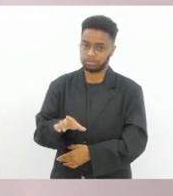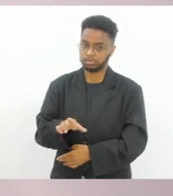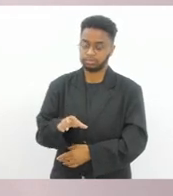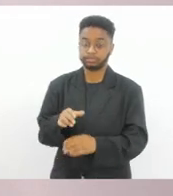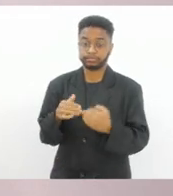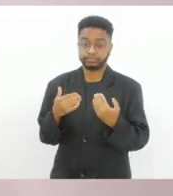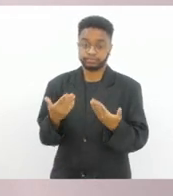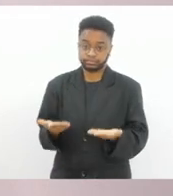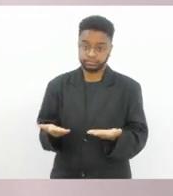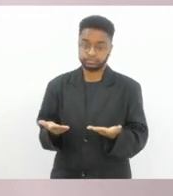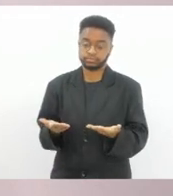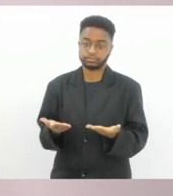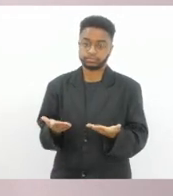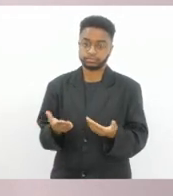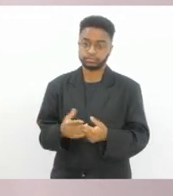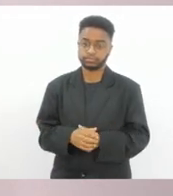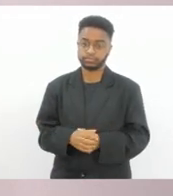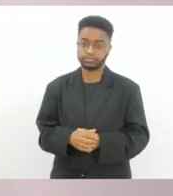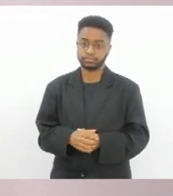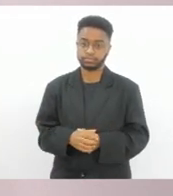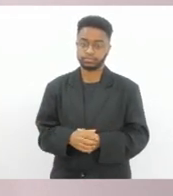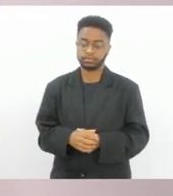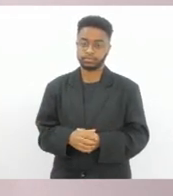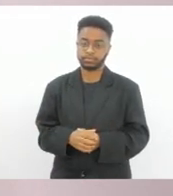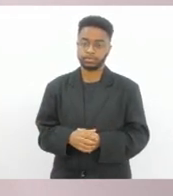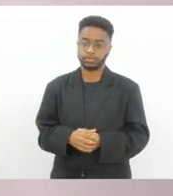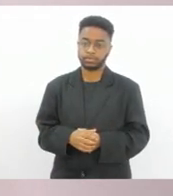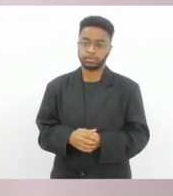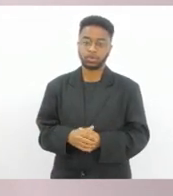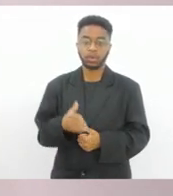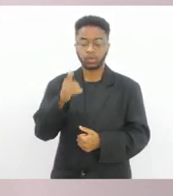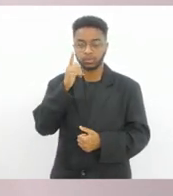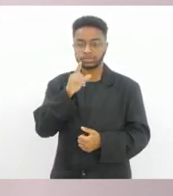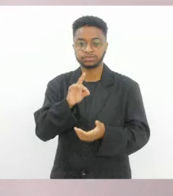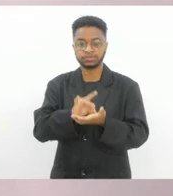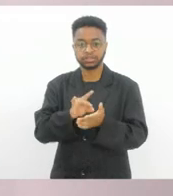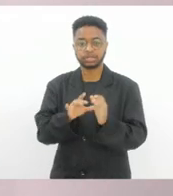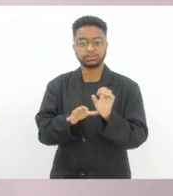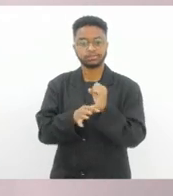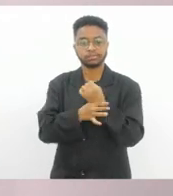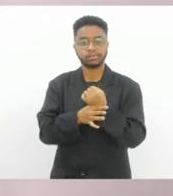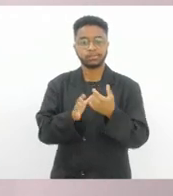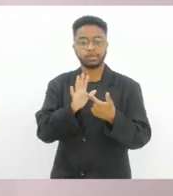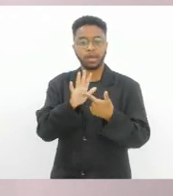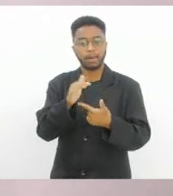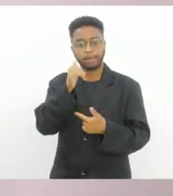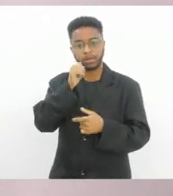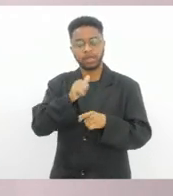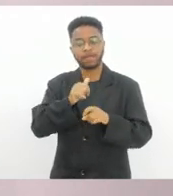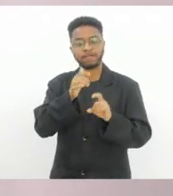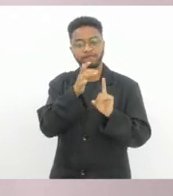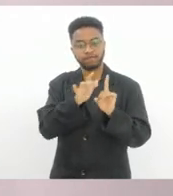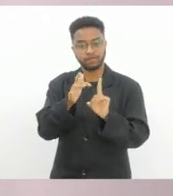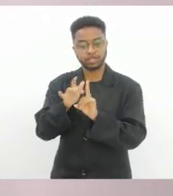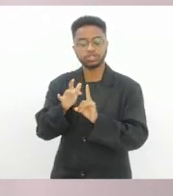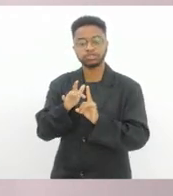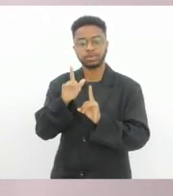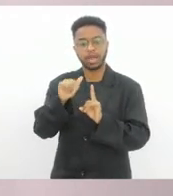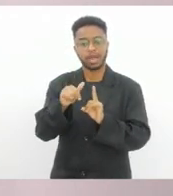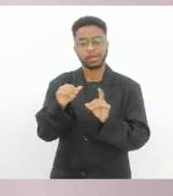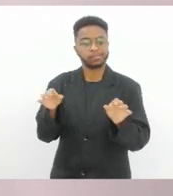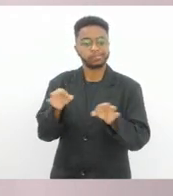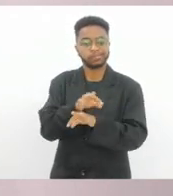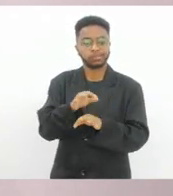Então, essa garantia de que o testemunho da mulher vítima seja um elemento